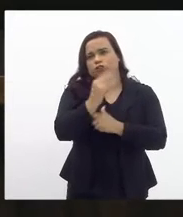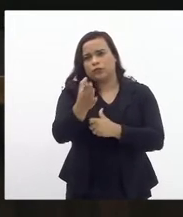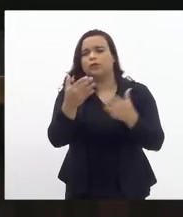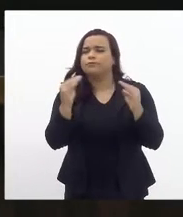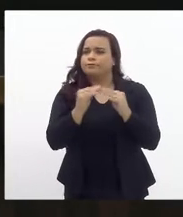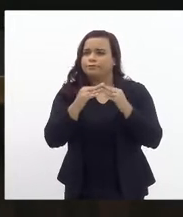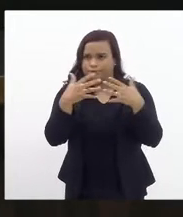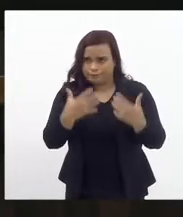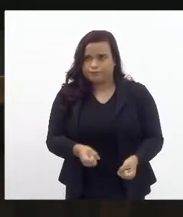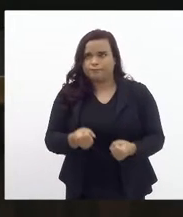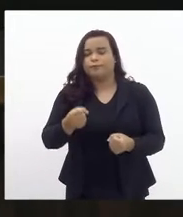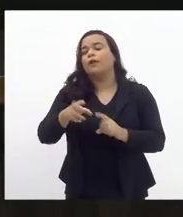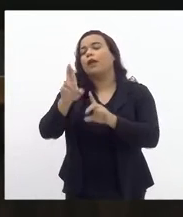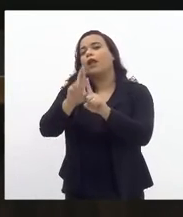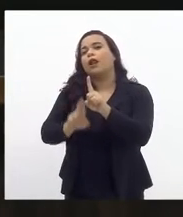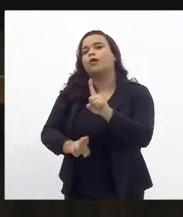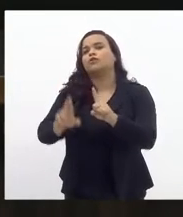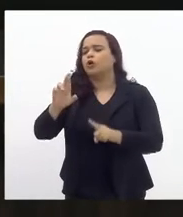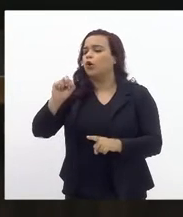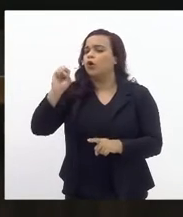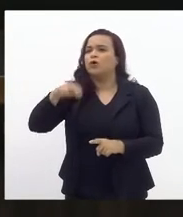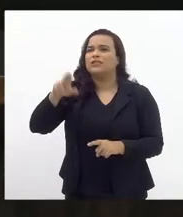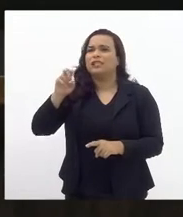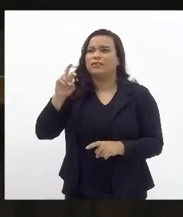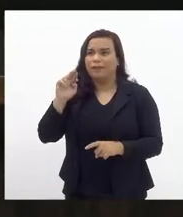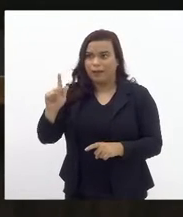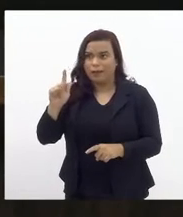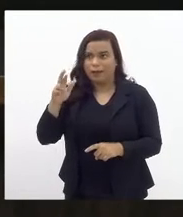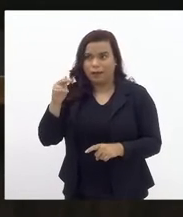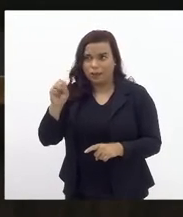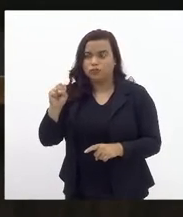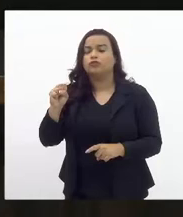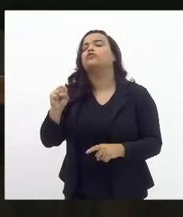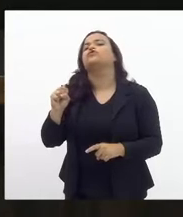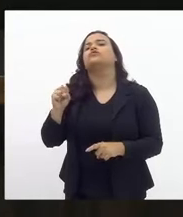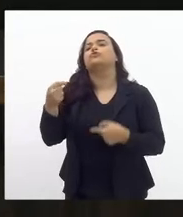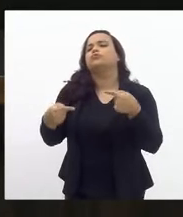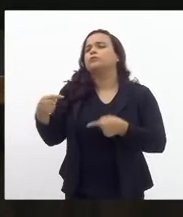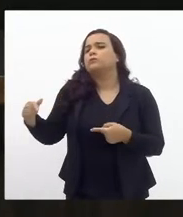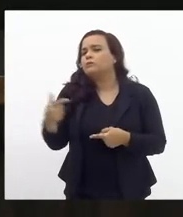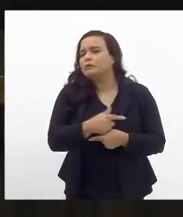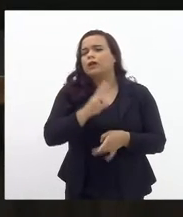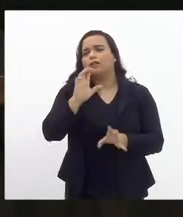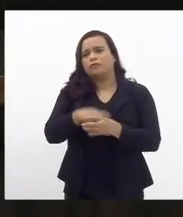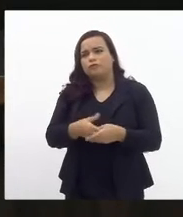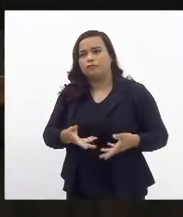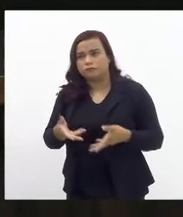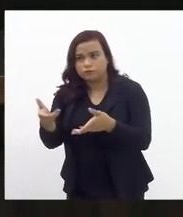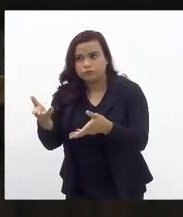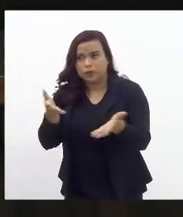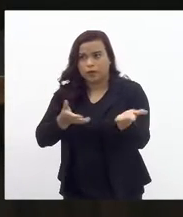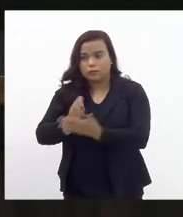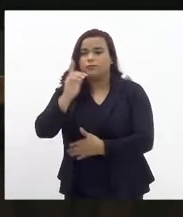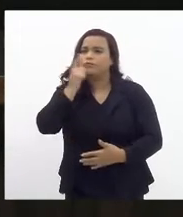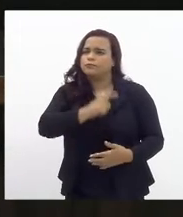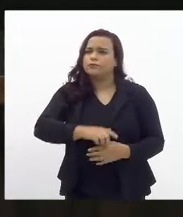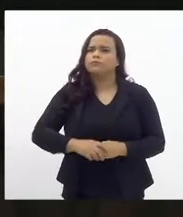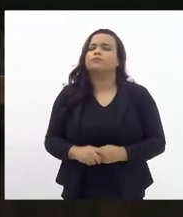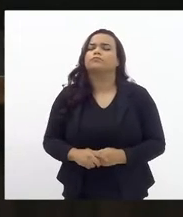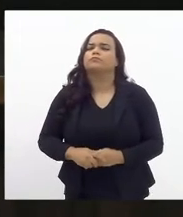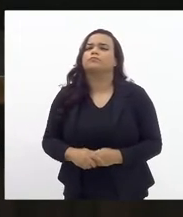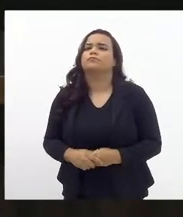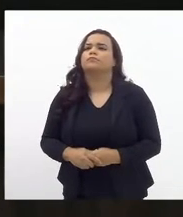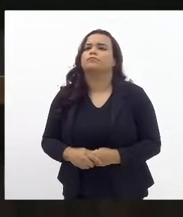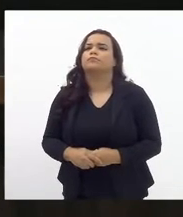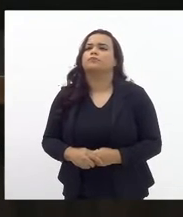Em discussão, não havendo o que querer discutir, encerrada a discussão. Em votação, os senhores que aprovam, permaneçam como estão. Aprovado,